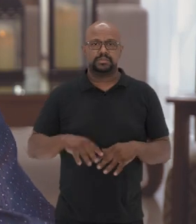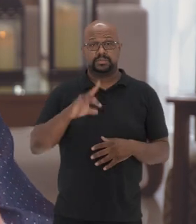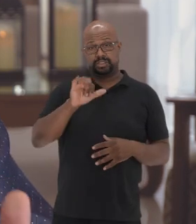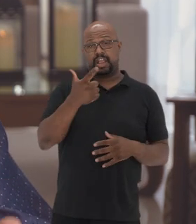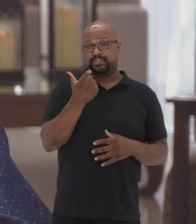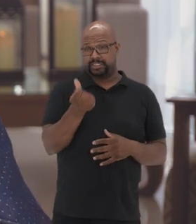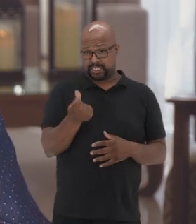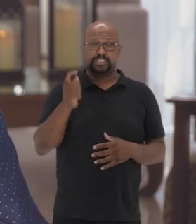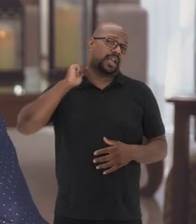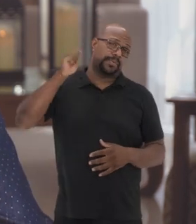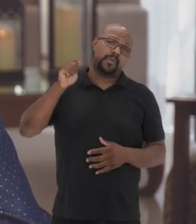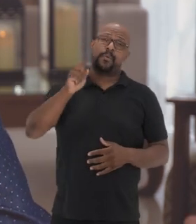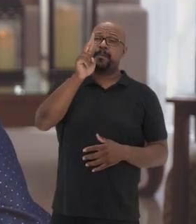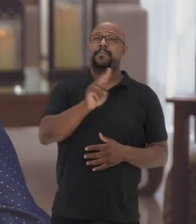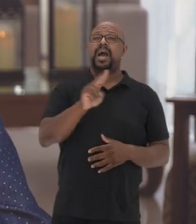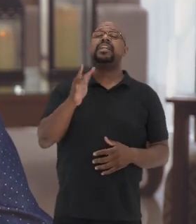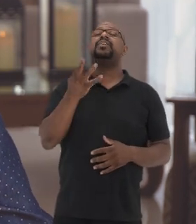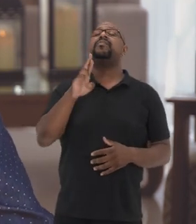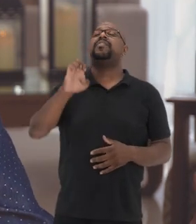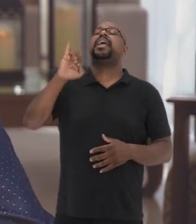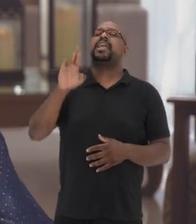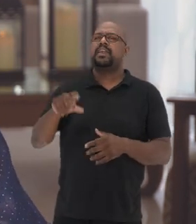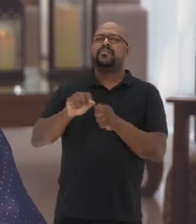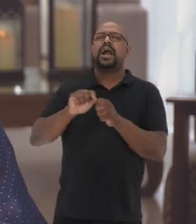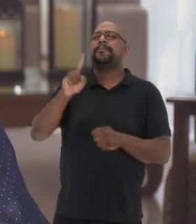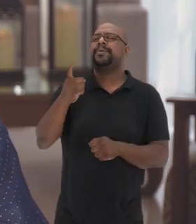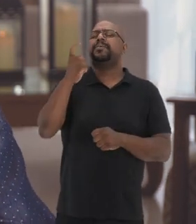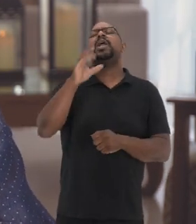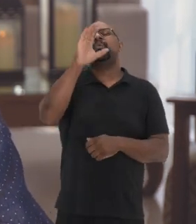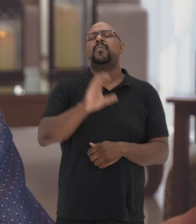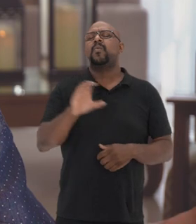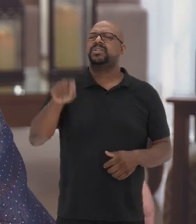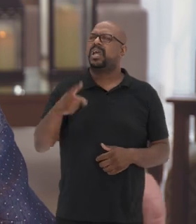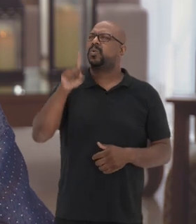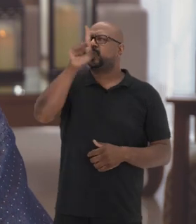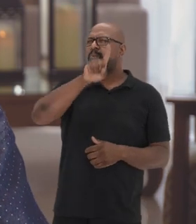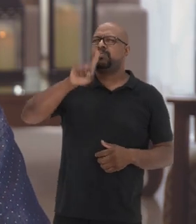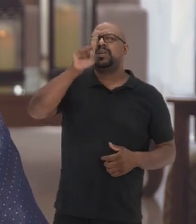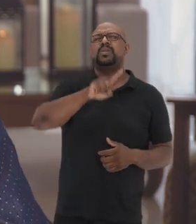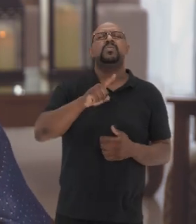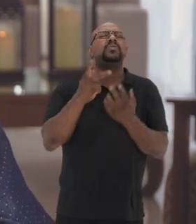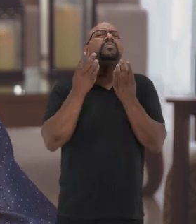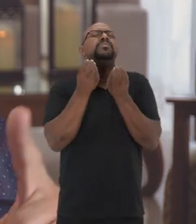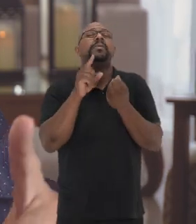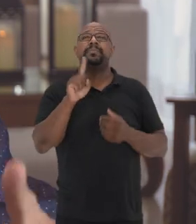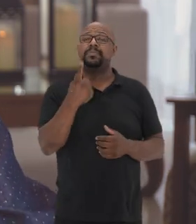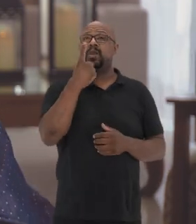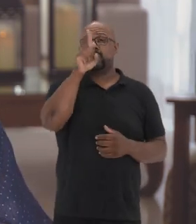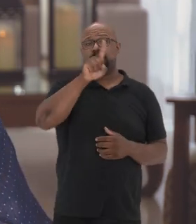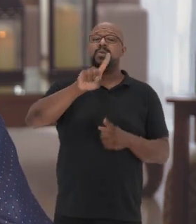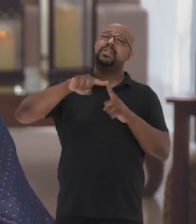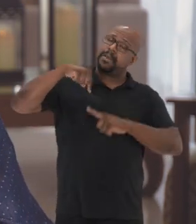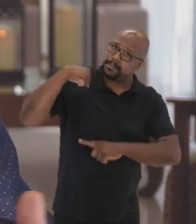o padre Frei Henrique fez a primeira missa na terra recém descoberta era um domingo de Páscoa o primeiro domingo depois